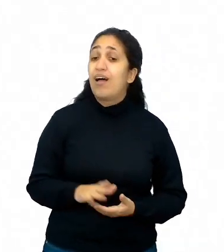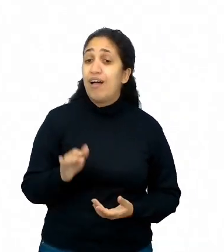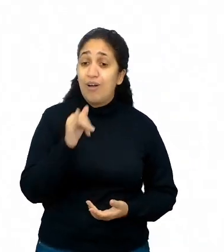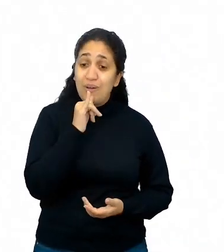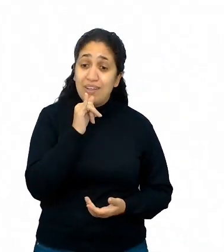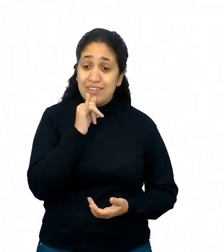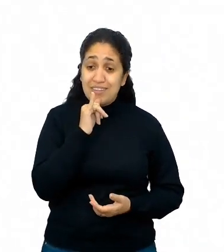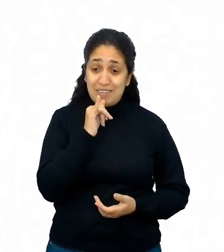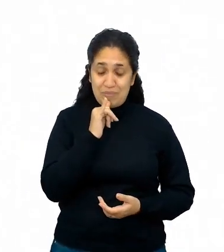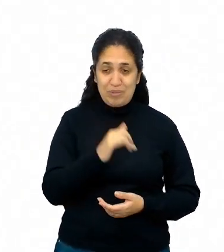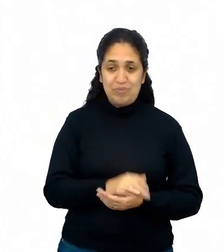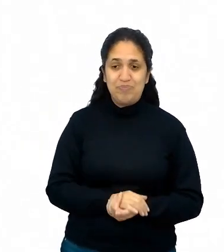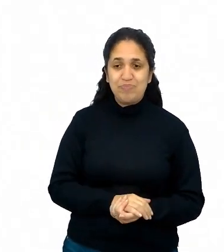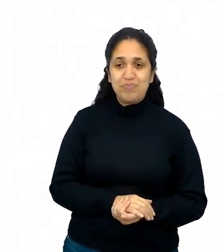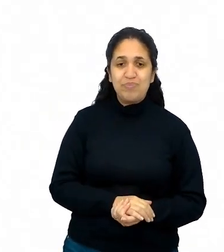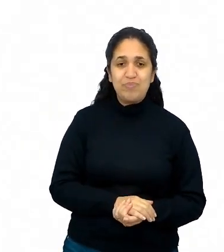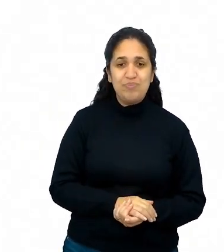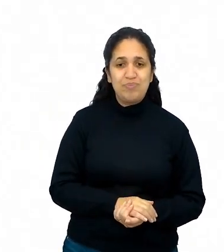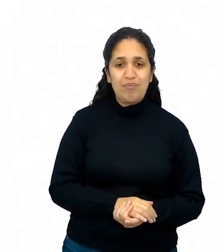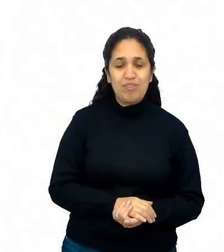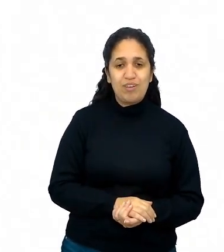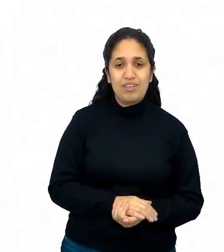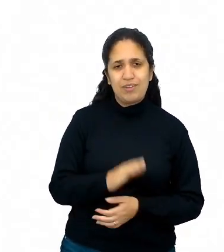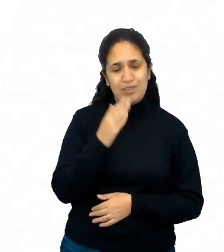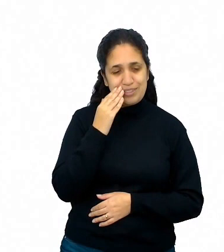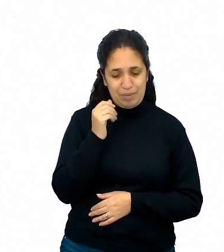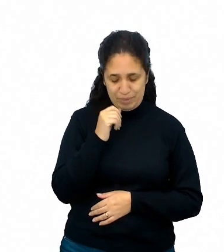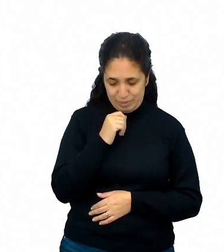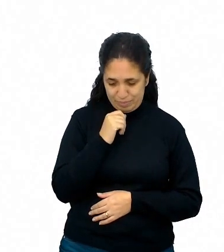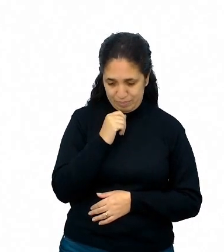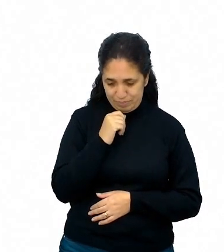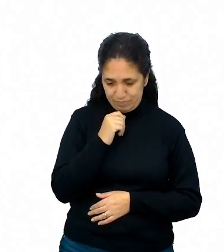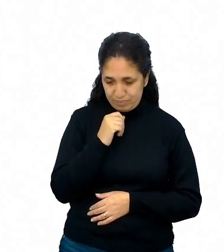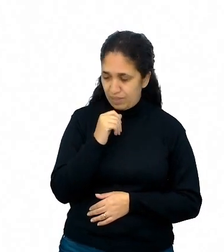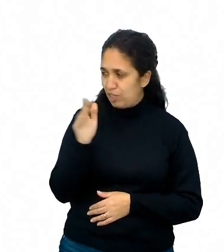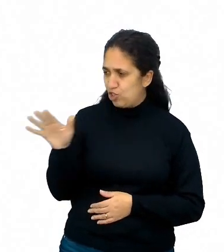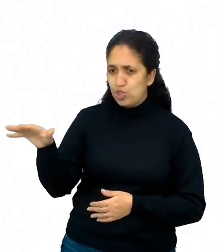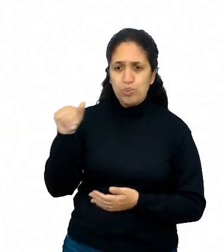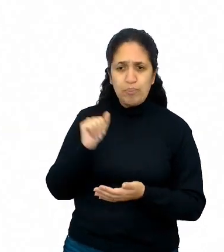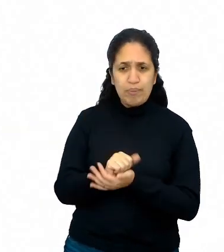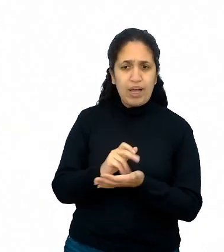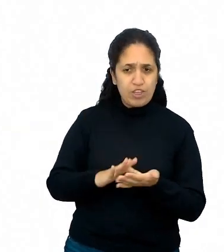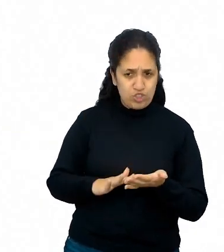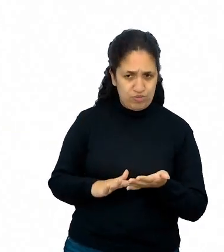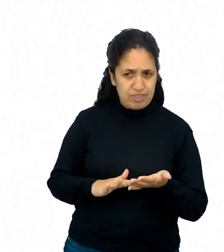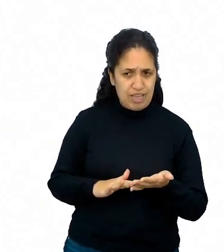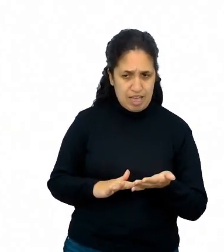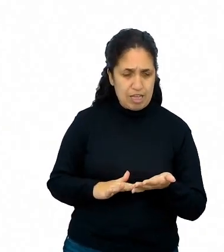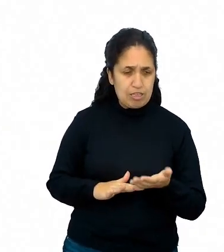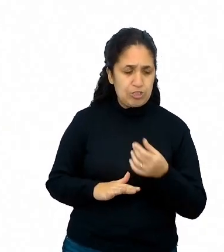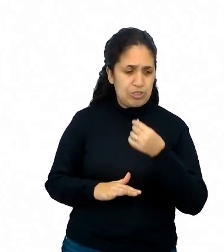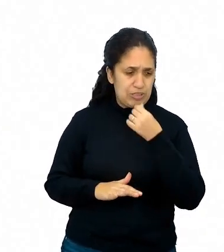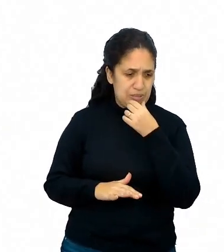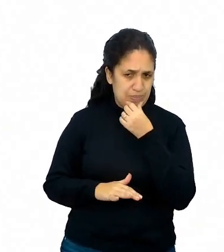exemplo. Sabe quando a gente pega aquelas atividades, quer ver?